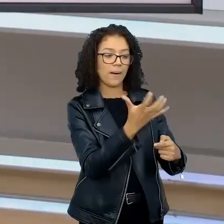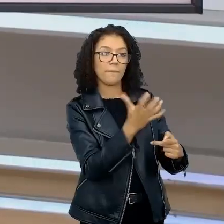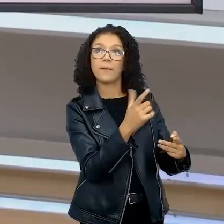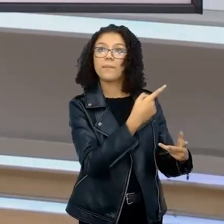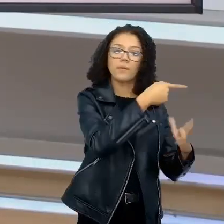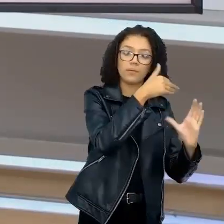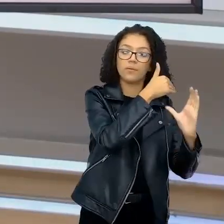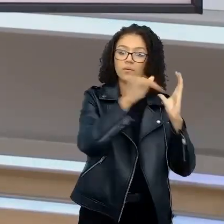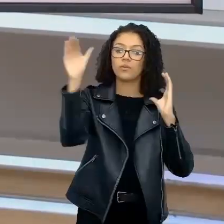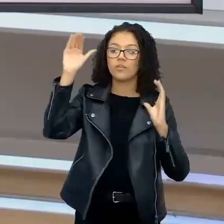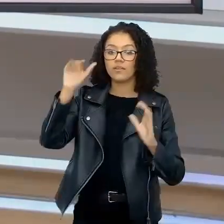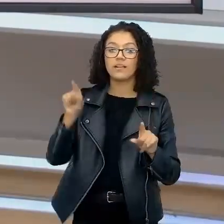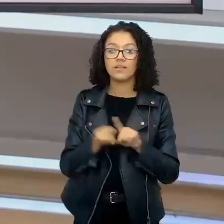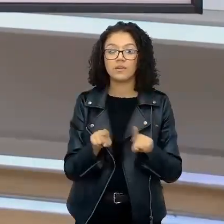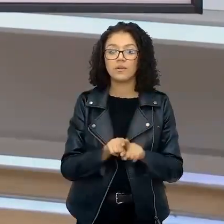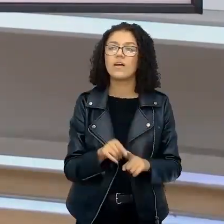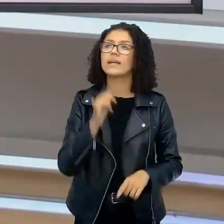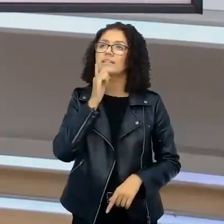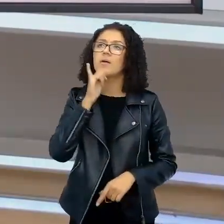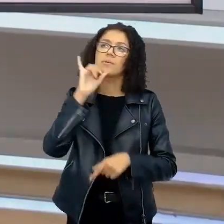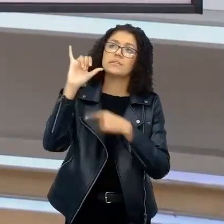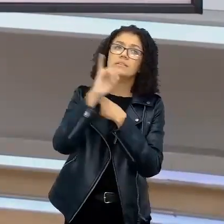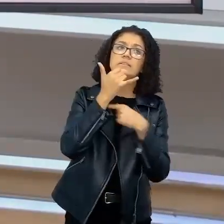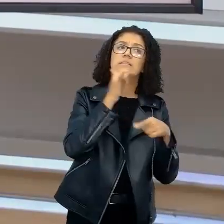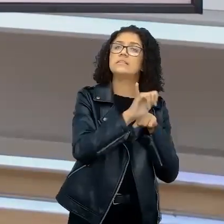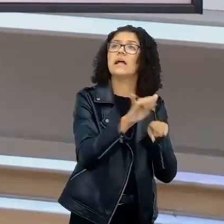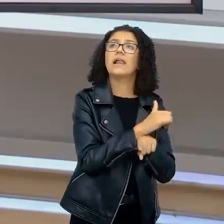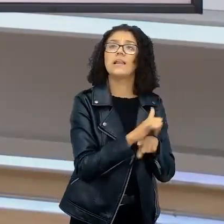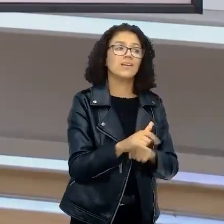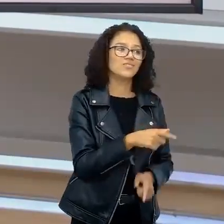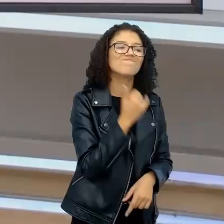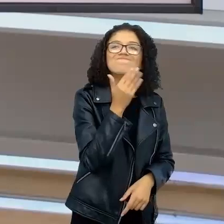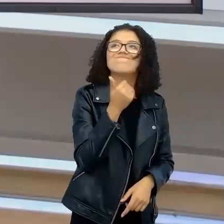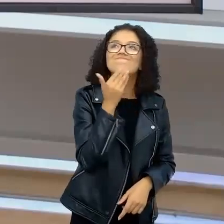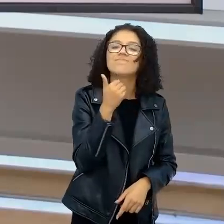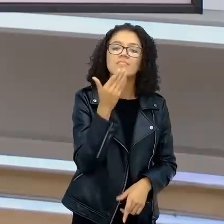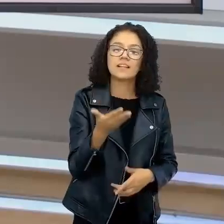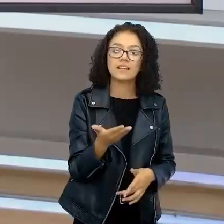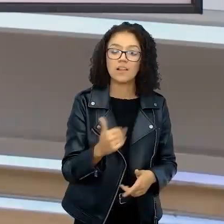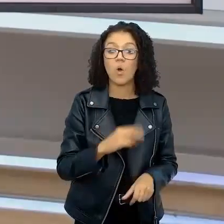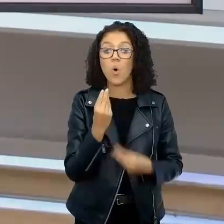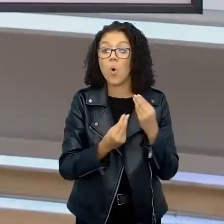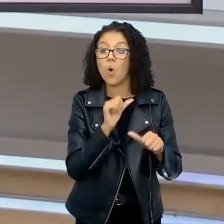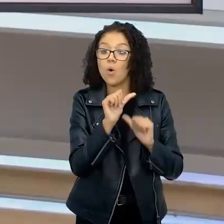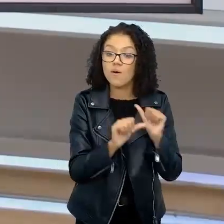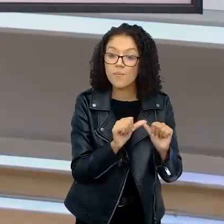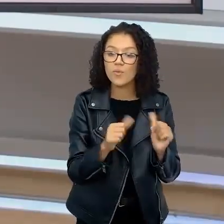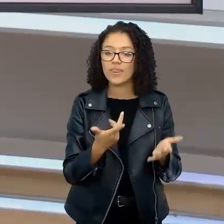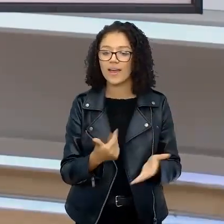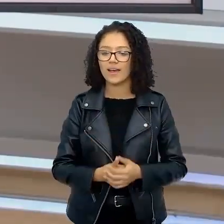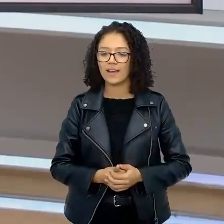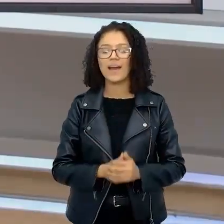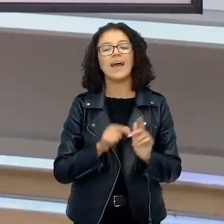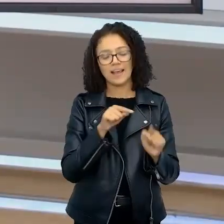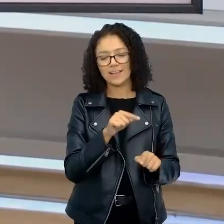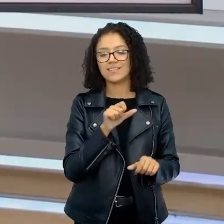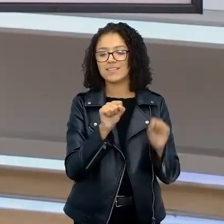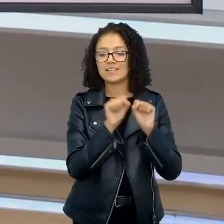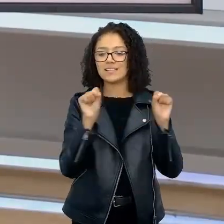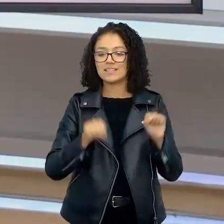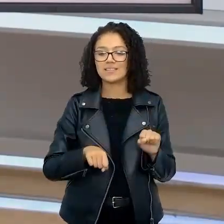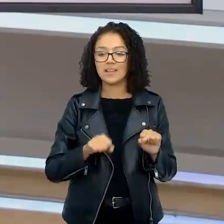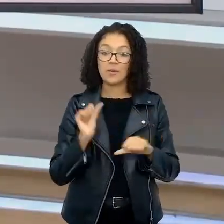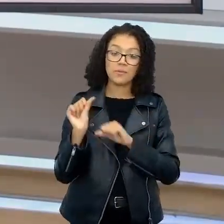adolescente. Não está funcionando essa estratégia. O que a gente vai fazer de diferente? Isso é articulação sistemática,